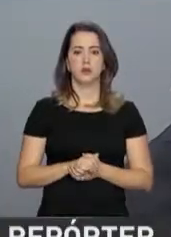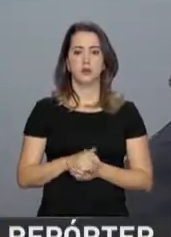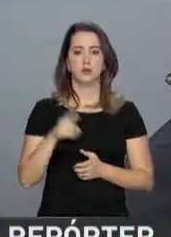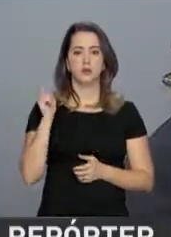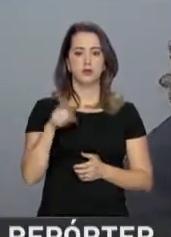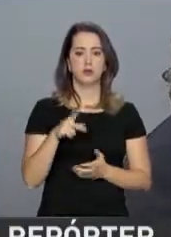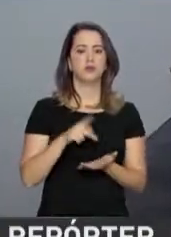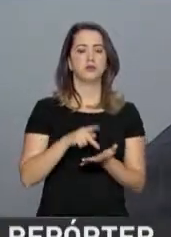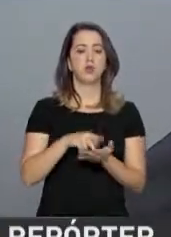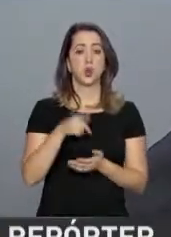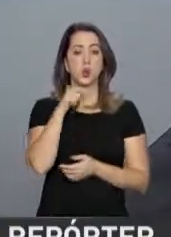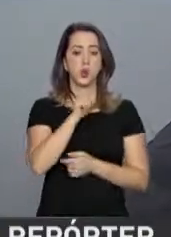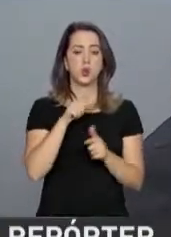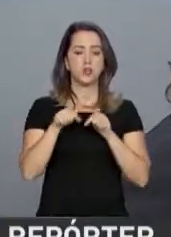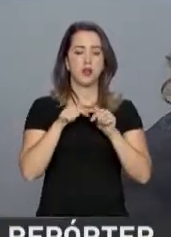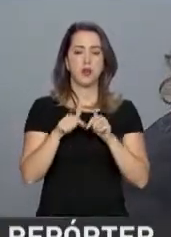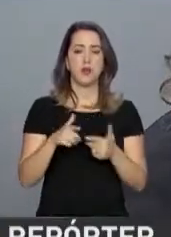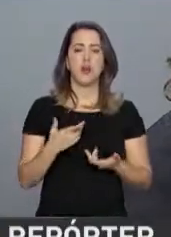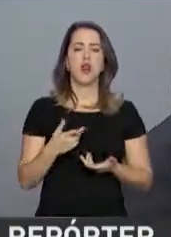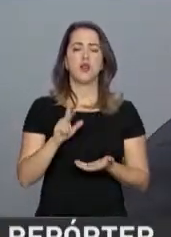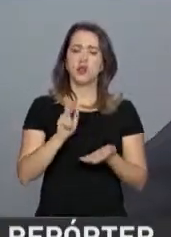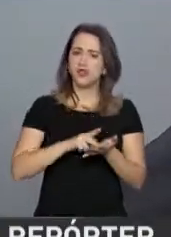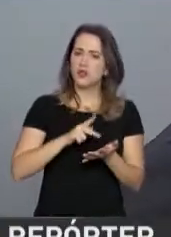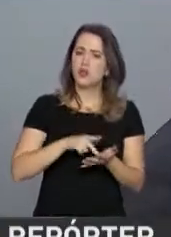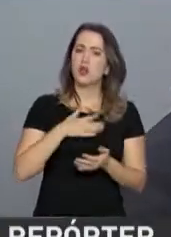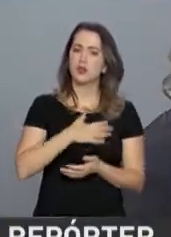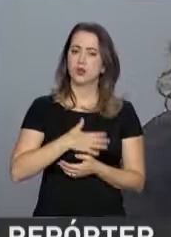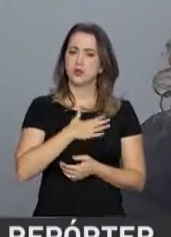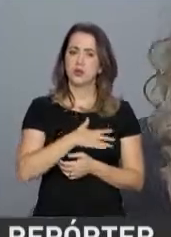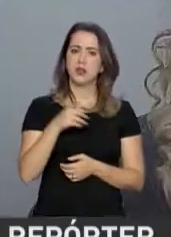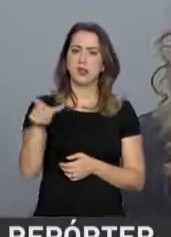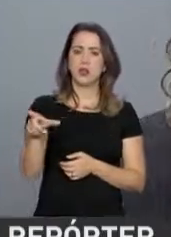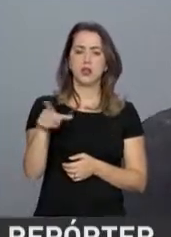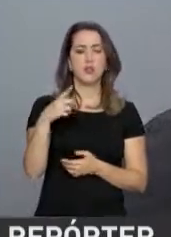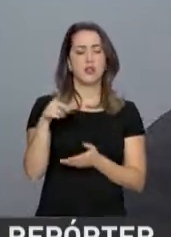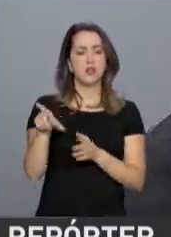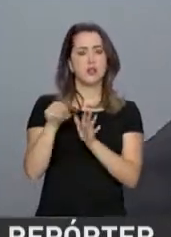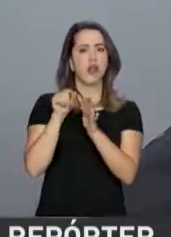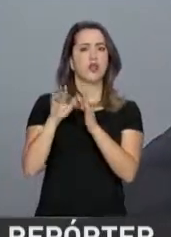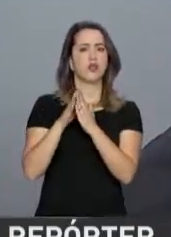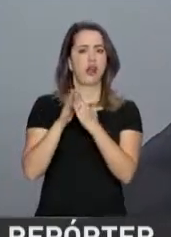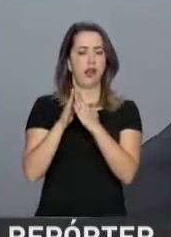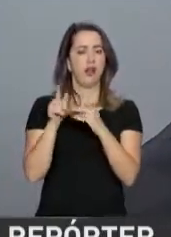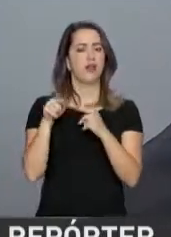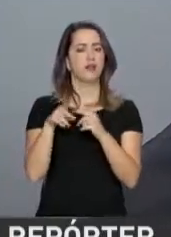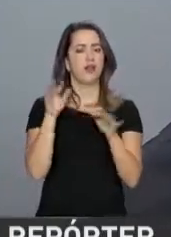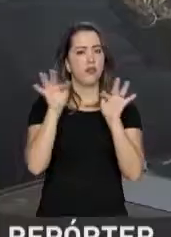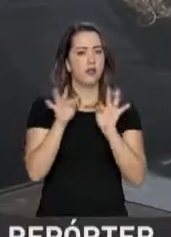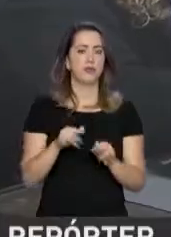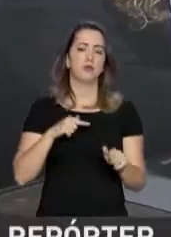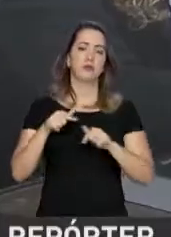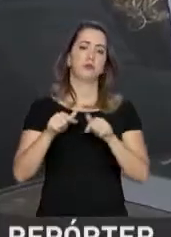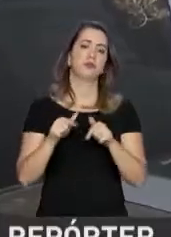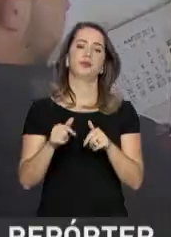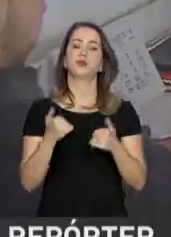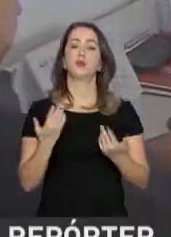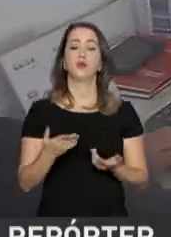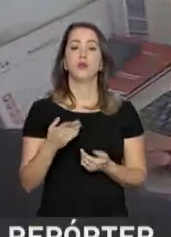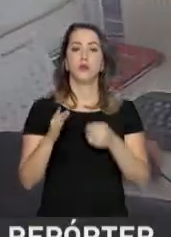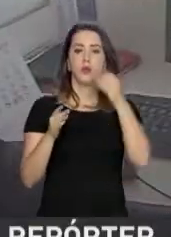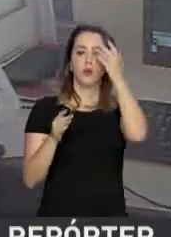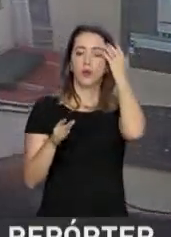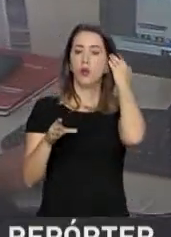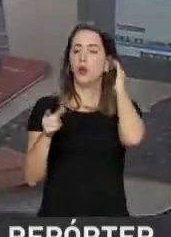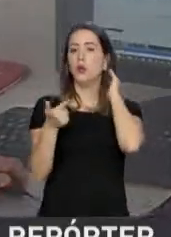conseguir emprego conseguir algo que realmente é você de casa feliz pra fazer e é o que a gente faz aqui janaína e outros